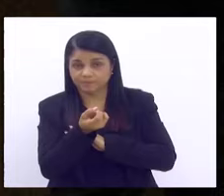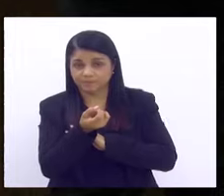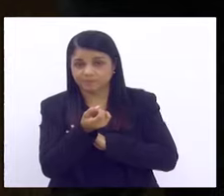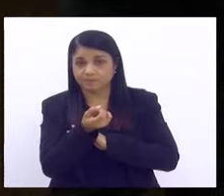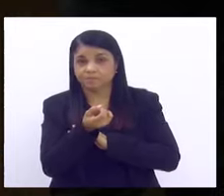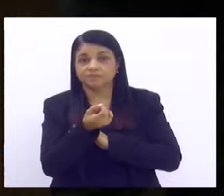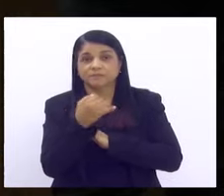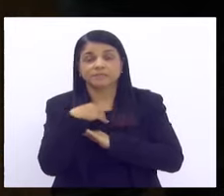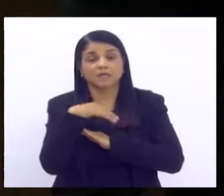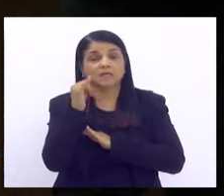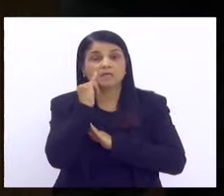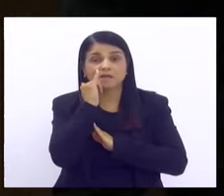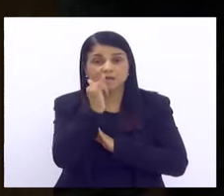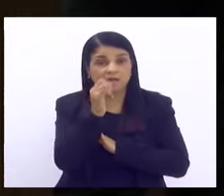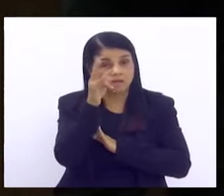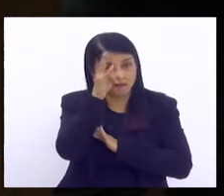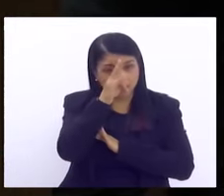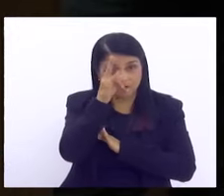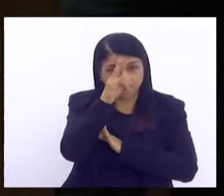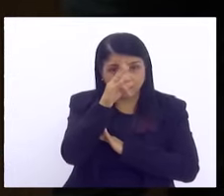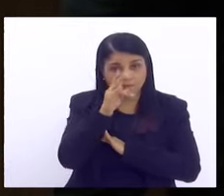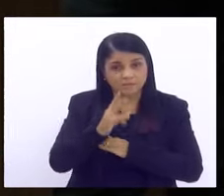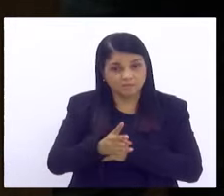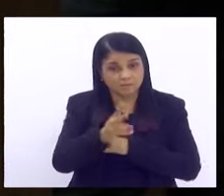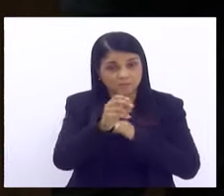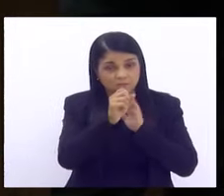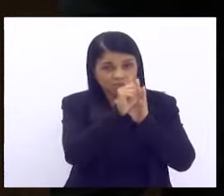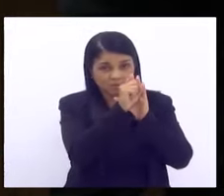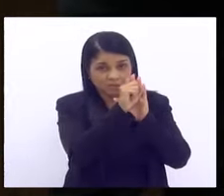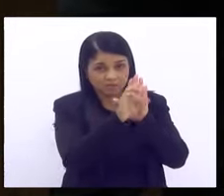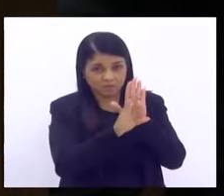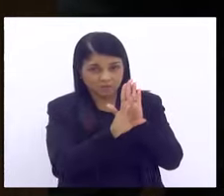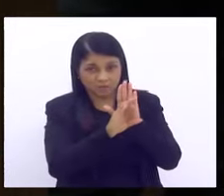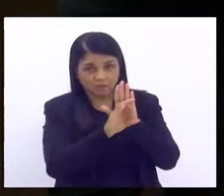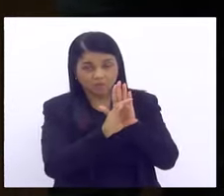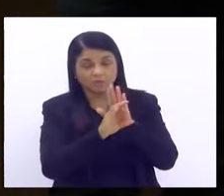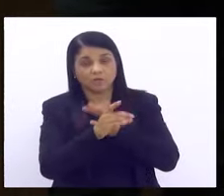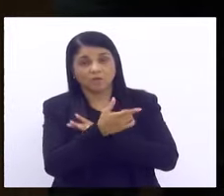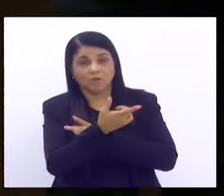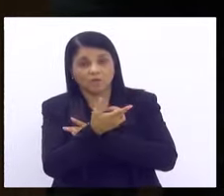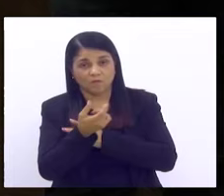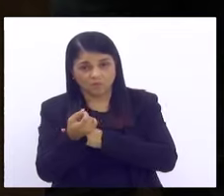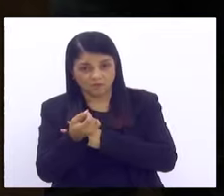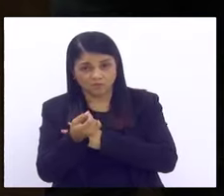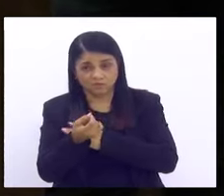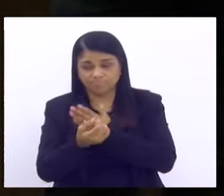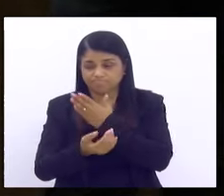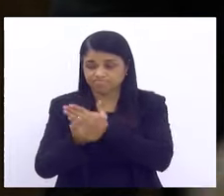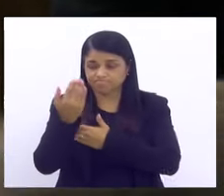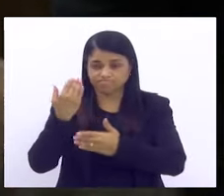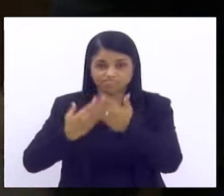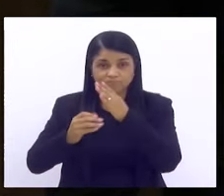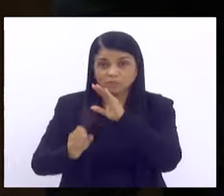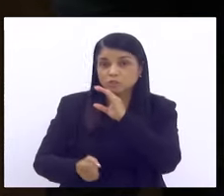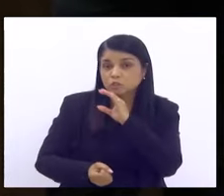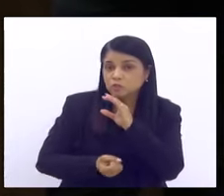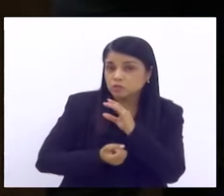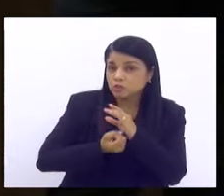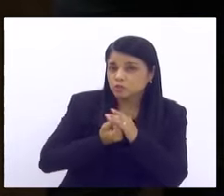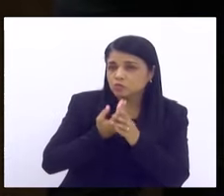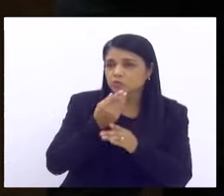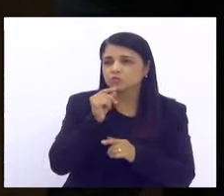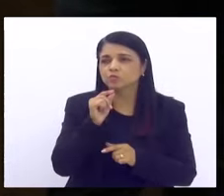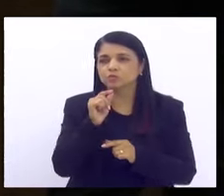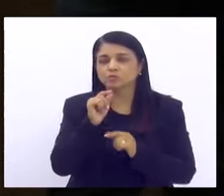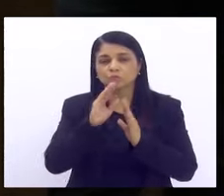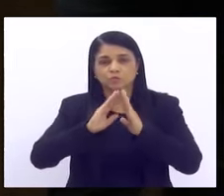Vossa Excelência que neste mesmo século XX passado foi onde surgiu dentro